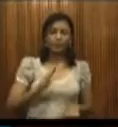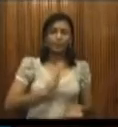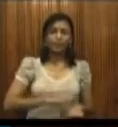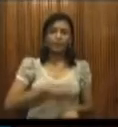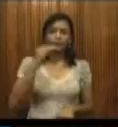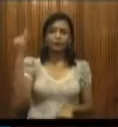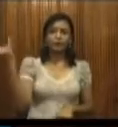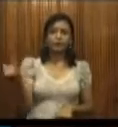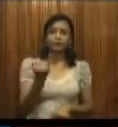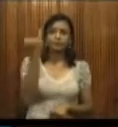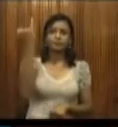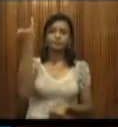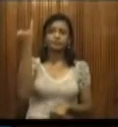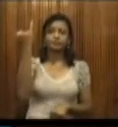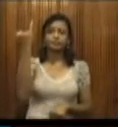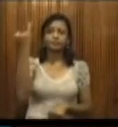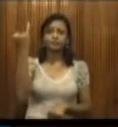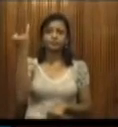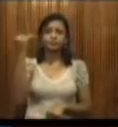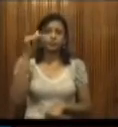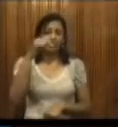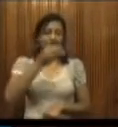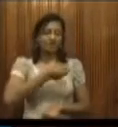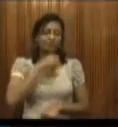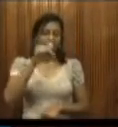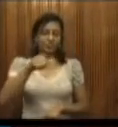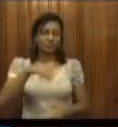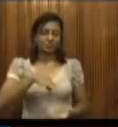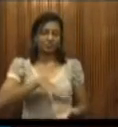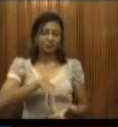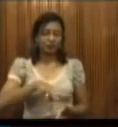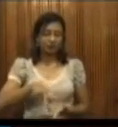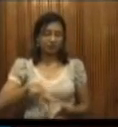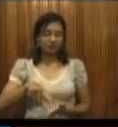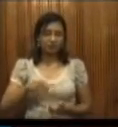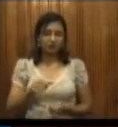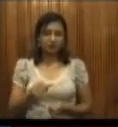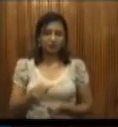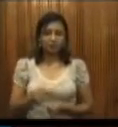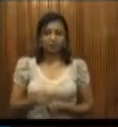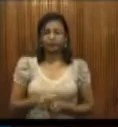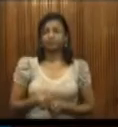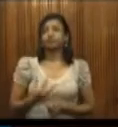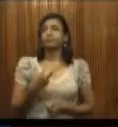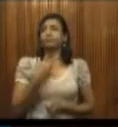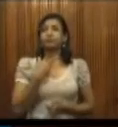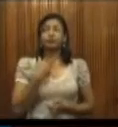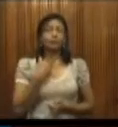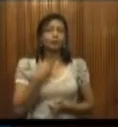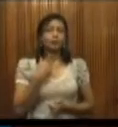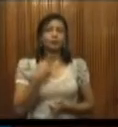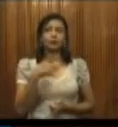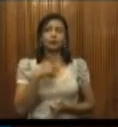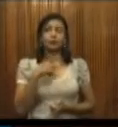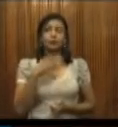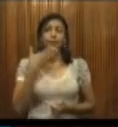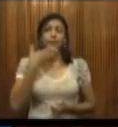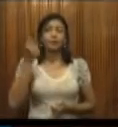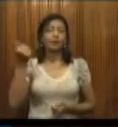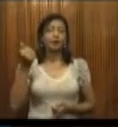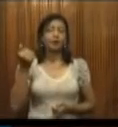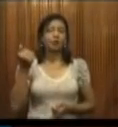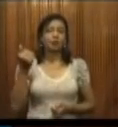lá e não aqui. Jesus está dizendo o seguinte, meu querido: não dá para ter o melhor dos dois mundos. Ou realmente